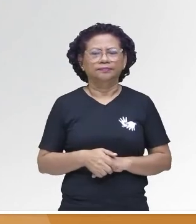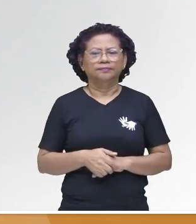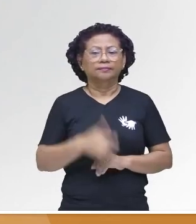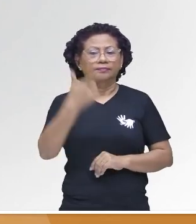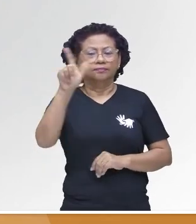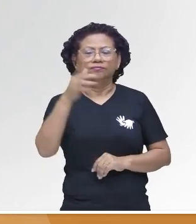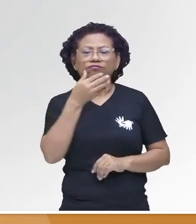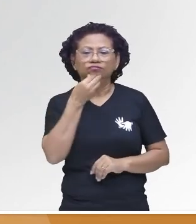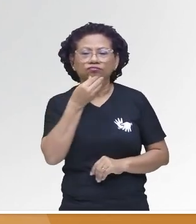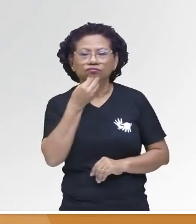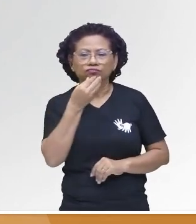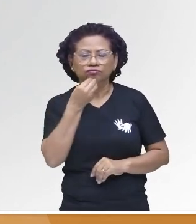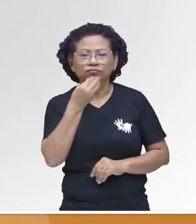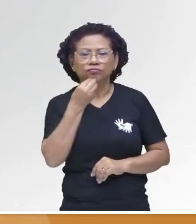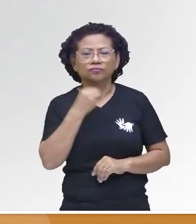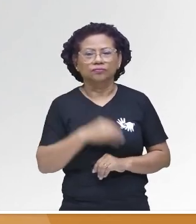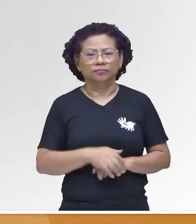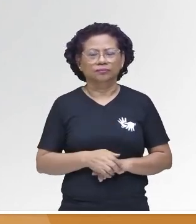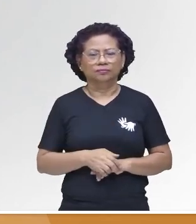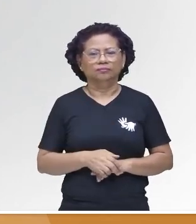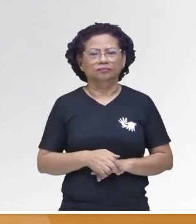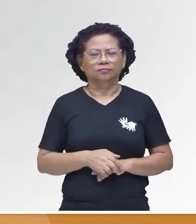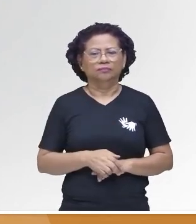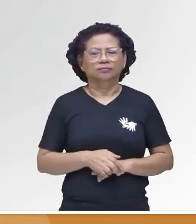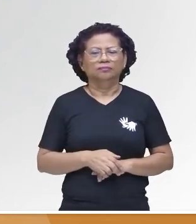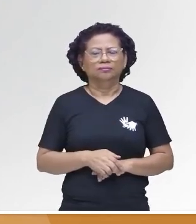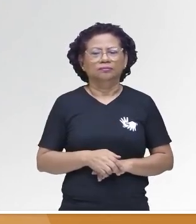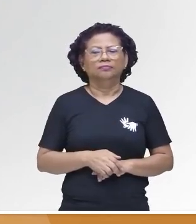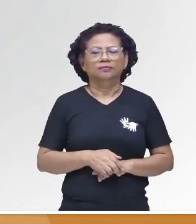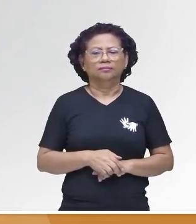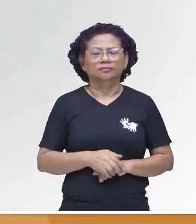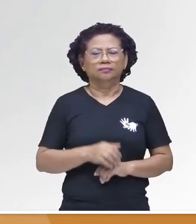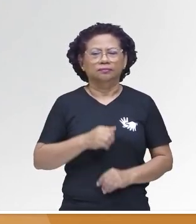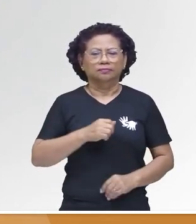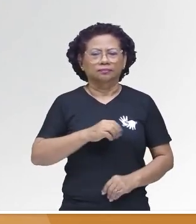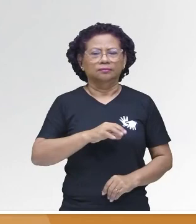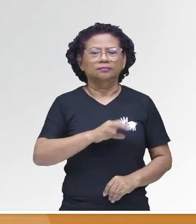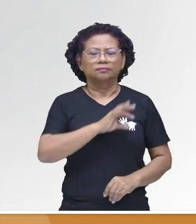Caxias. Um homem, um general, um